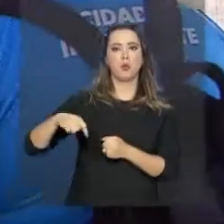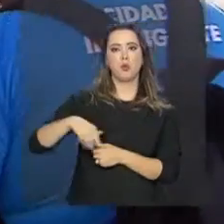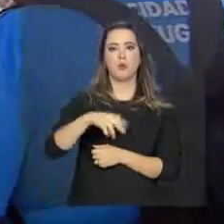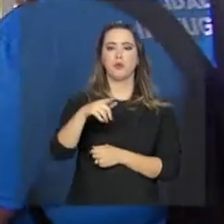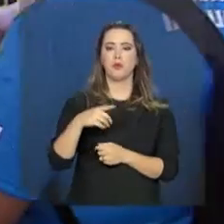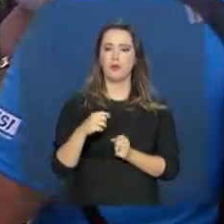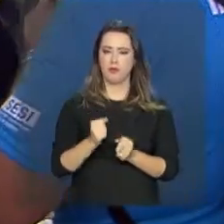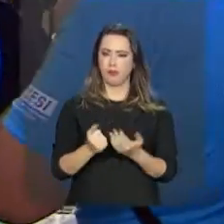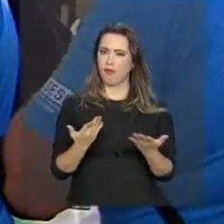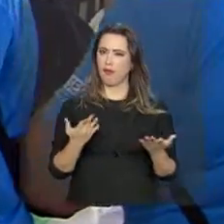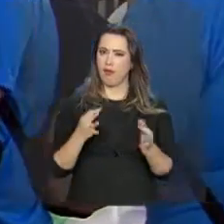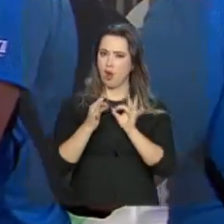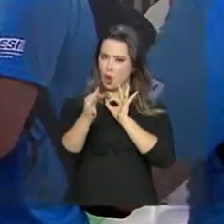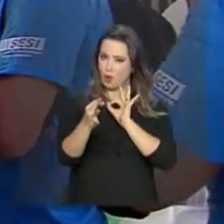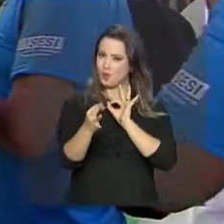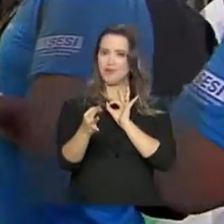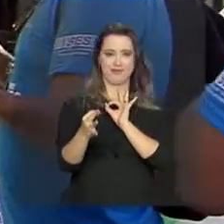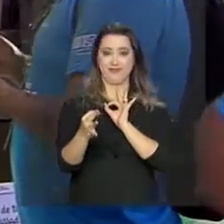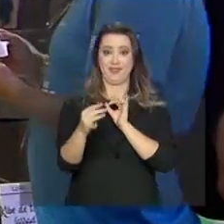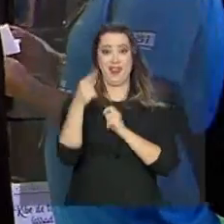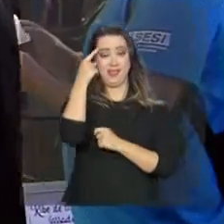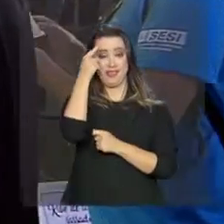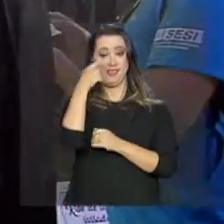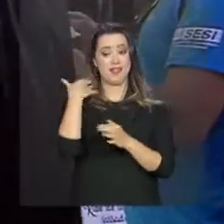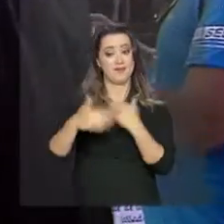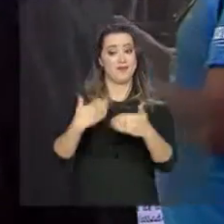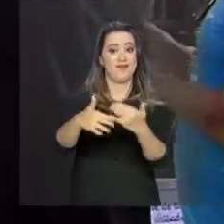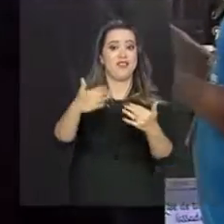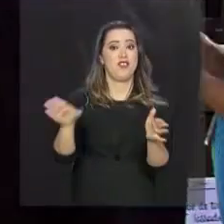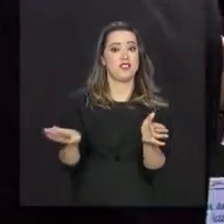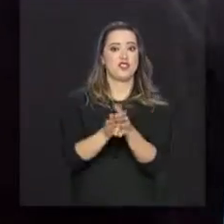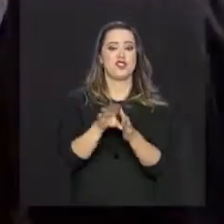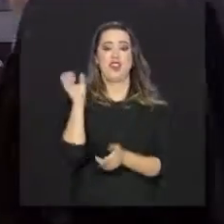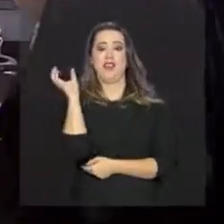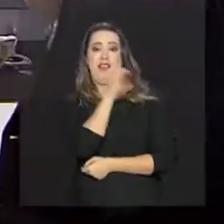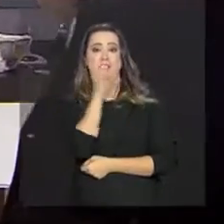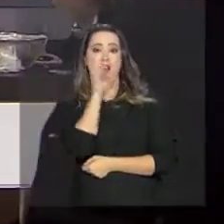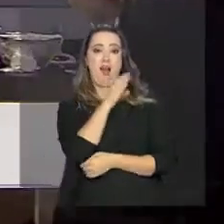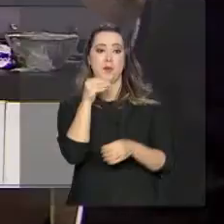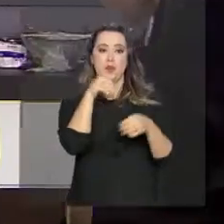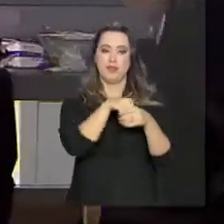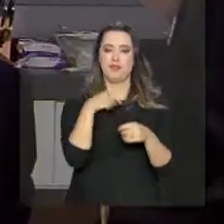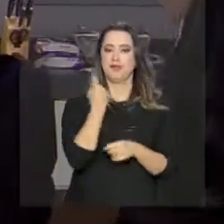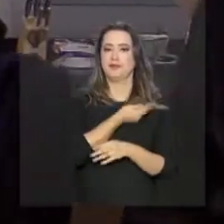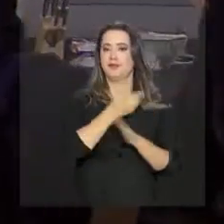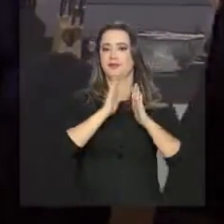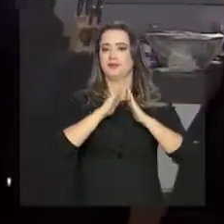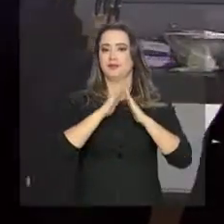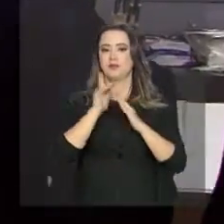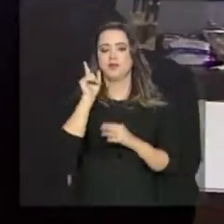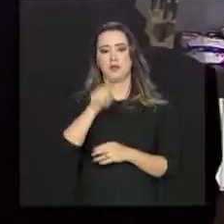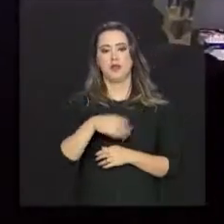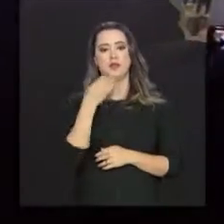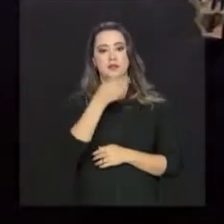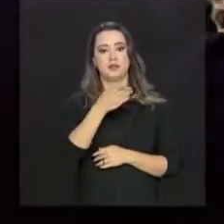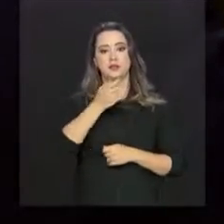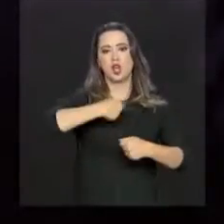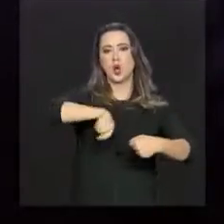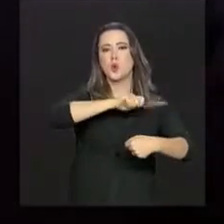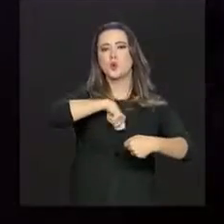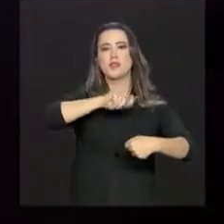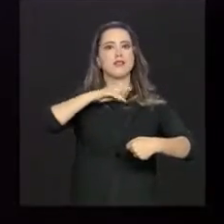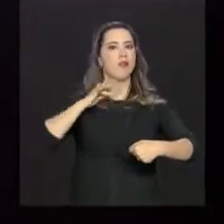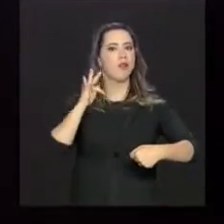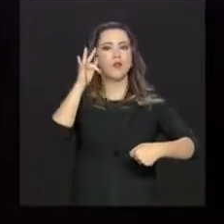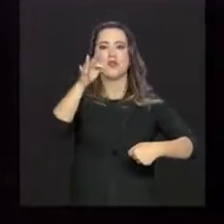mas a ideia é que a indústria se desenvolva e essa tecnologia chegue logo dentro das nossas casas. Essa aqui é a cozinha do